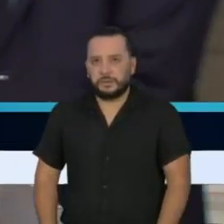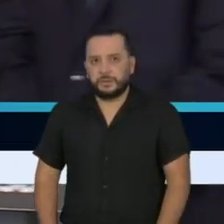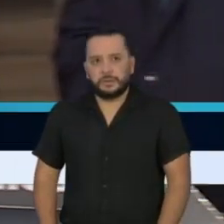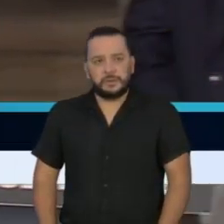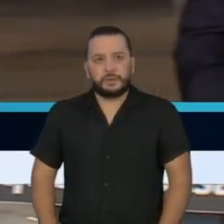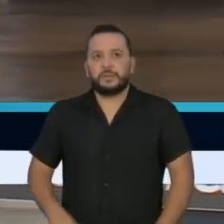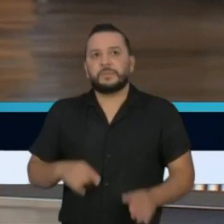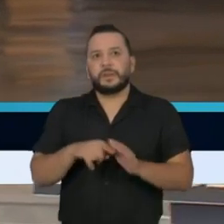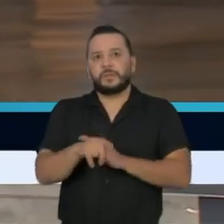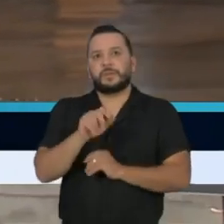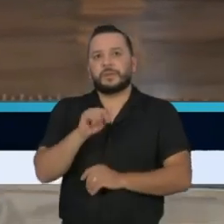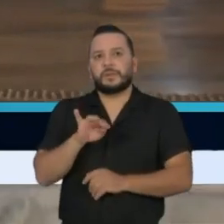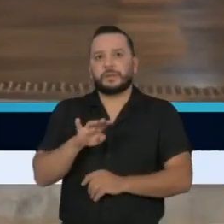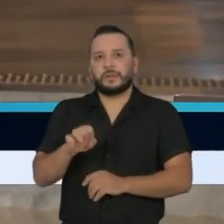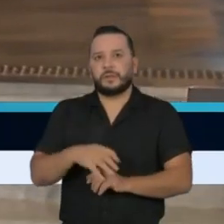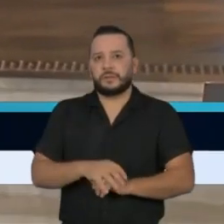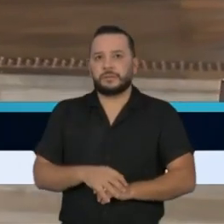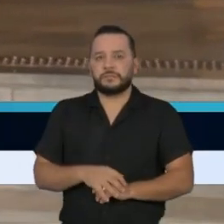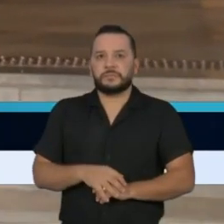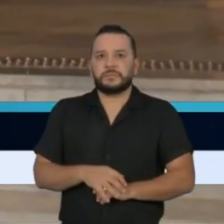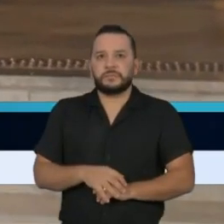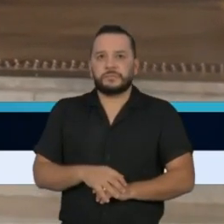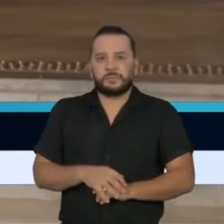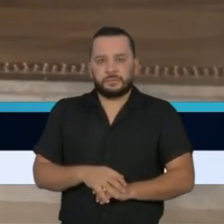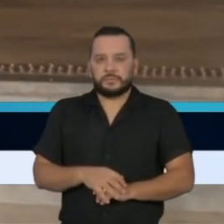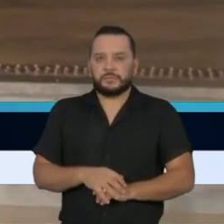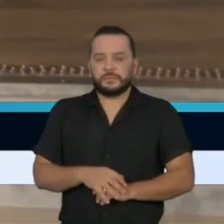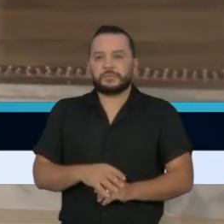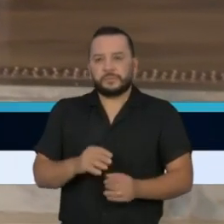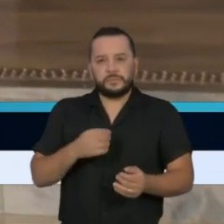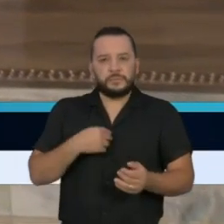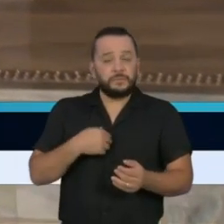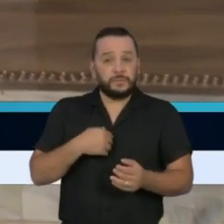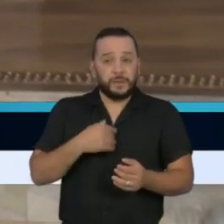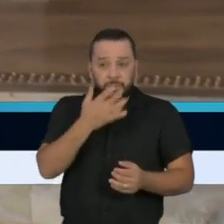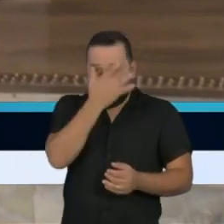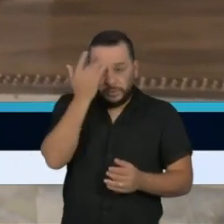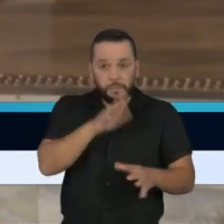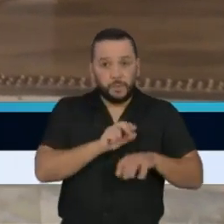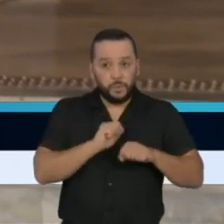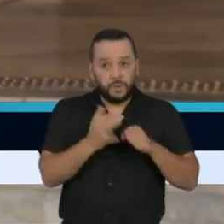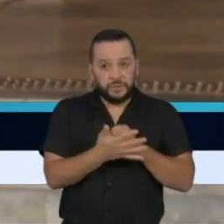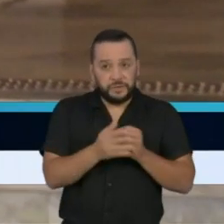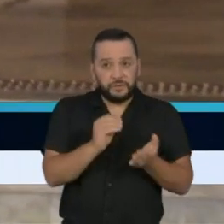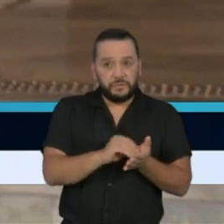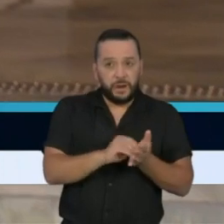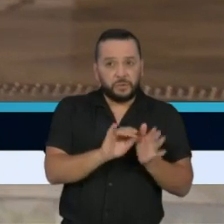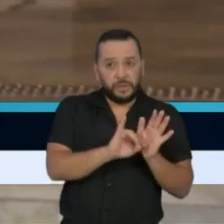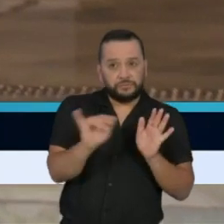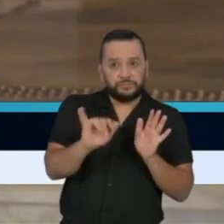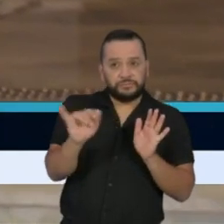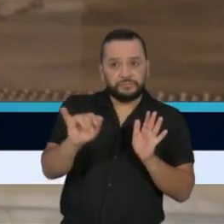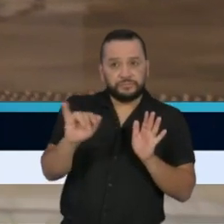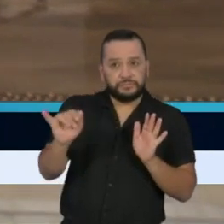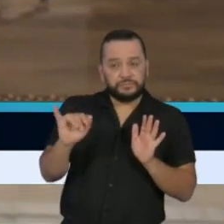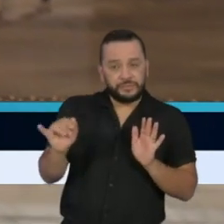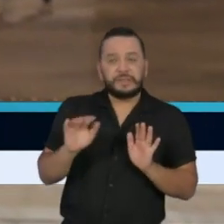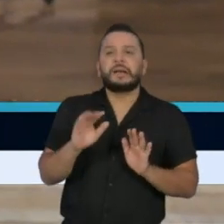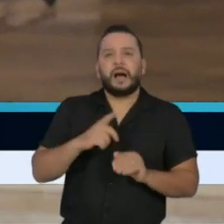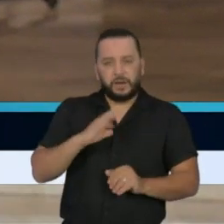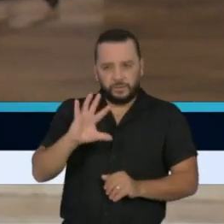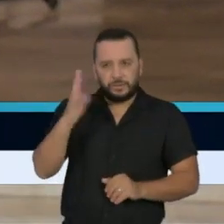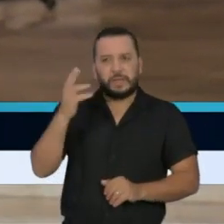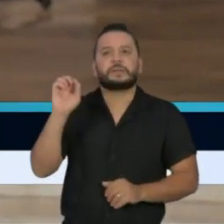André Vieira, do Valor Econômico. Bom, a questão da subnotificação, é importante ficar claro que a subnotificação existe,